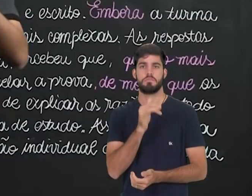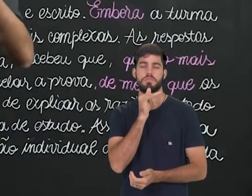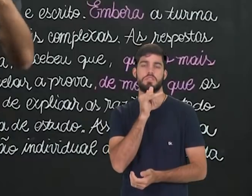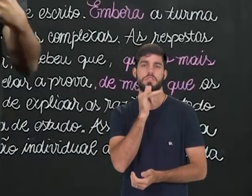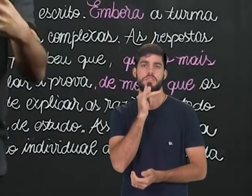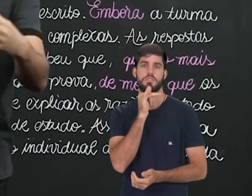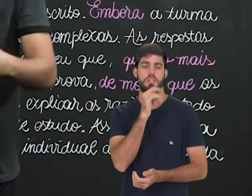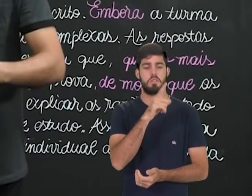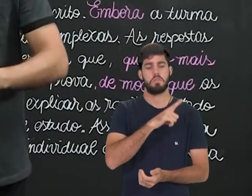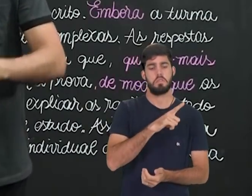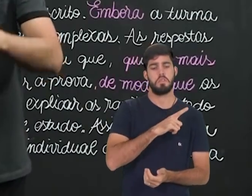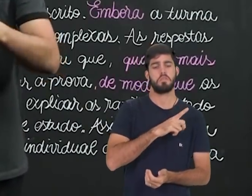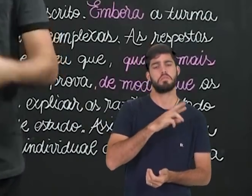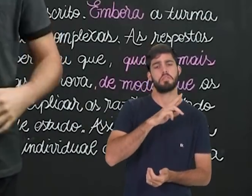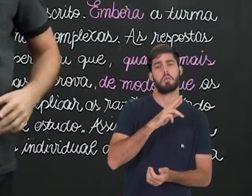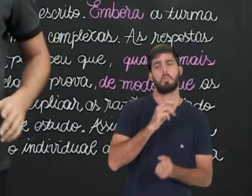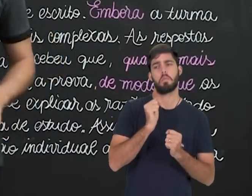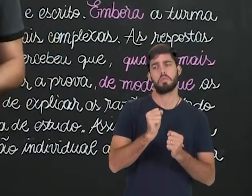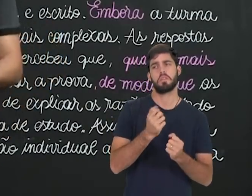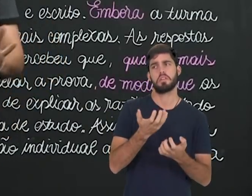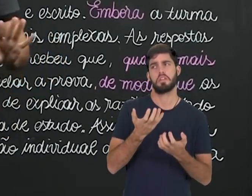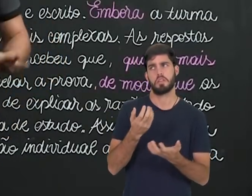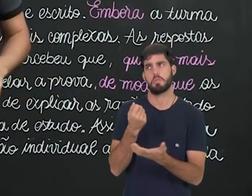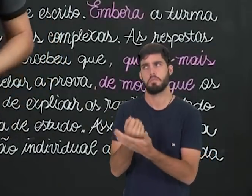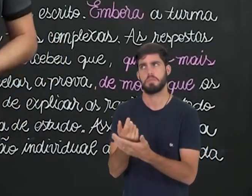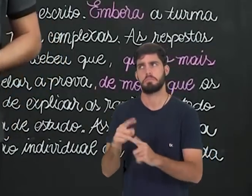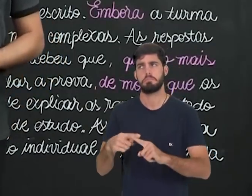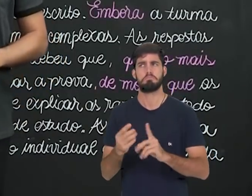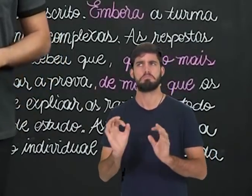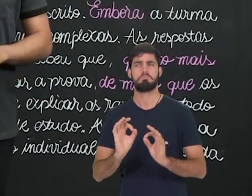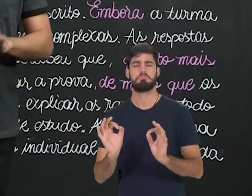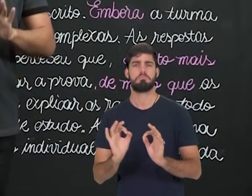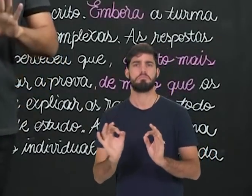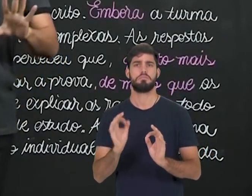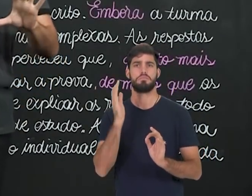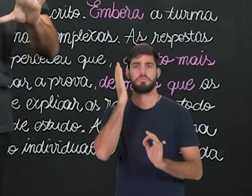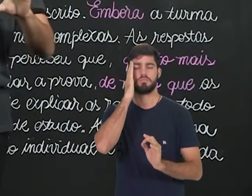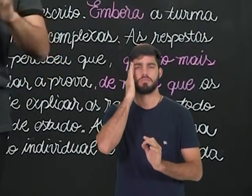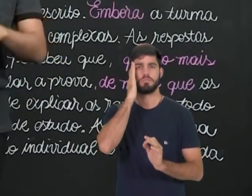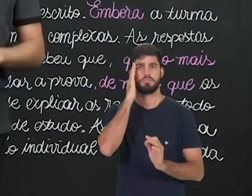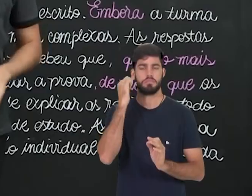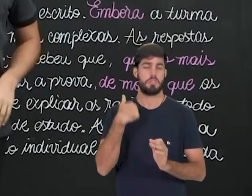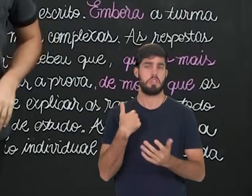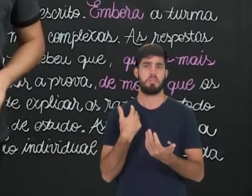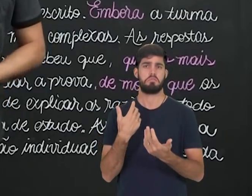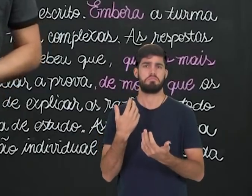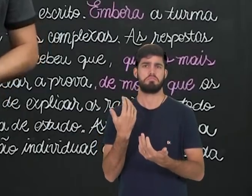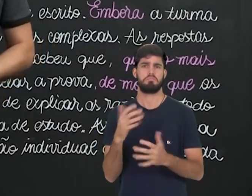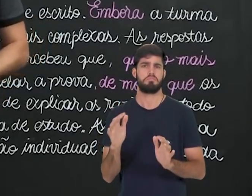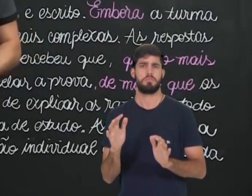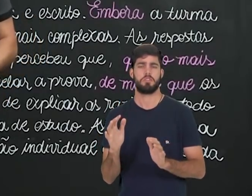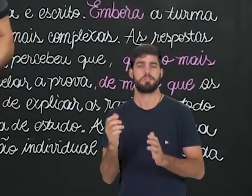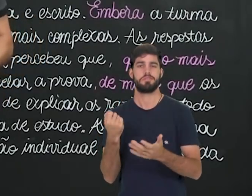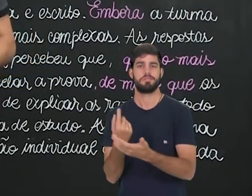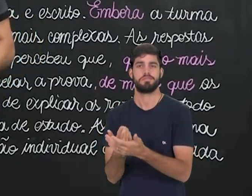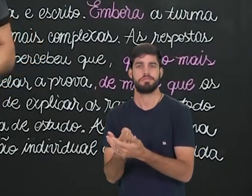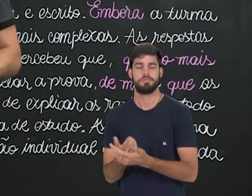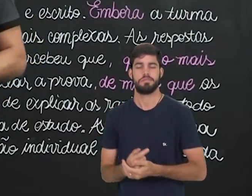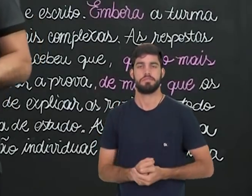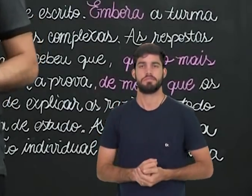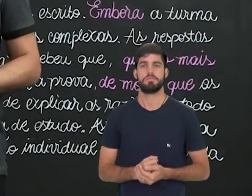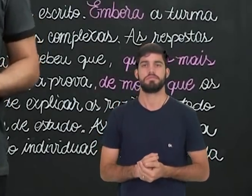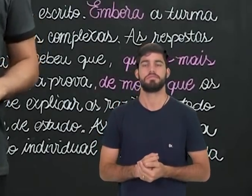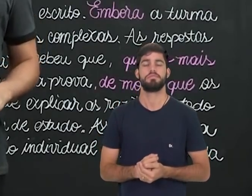oposição. Ou seja, eu tenho dinheiro, poderia querer comprar um carro, mas não. Eu faço uma concessão, eu não vou comprar. A gente chama, então, essas